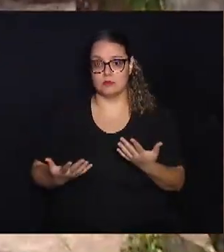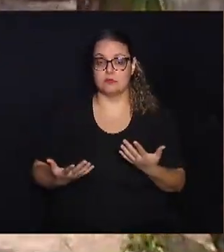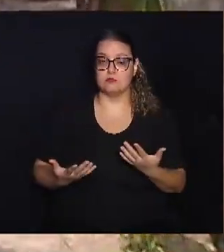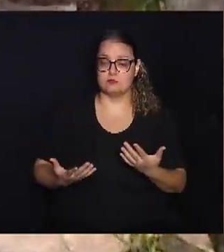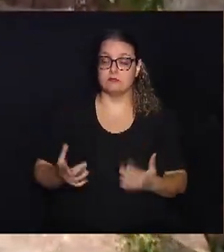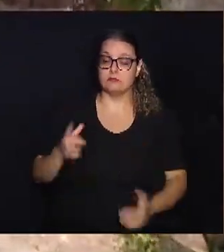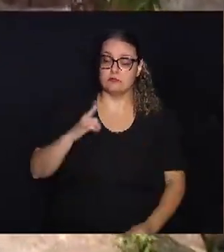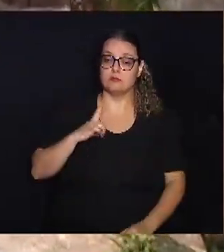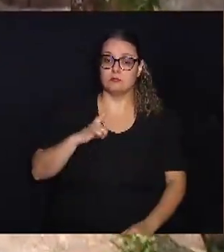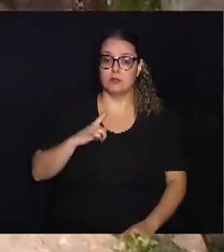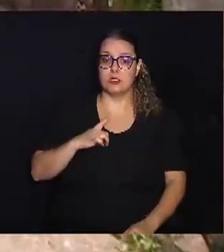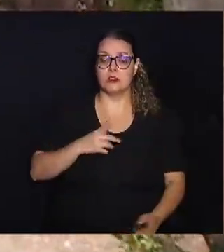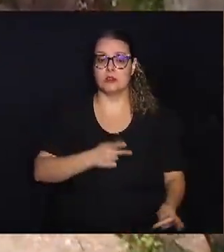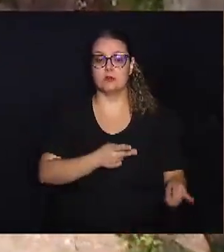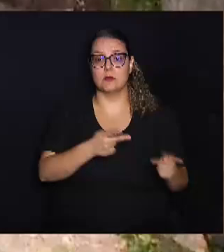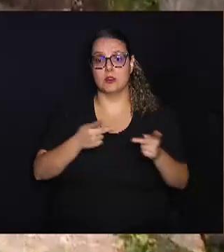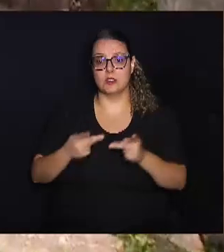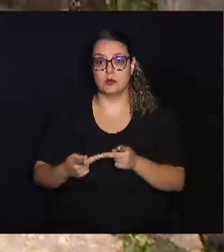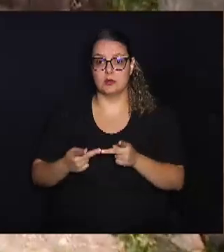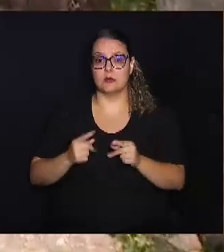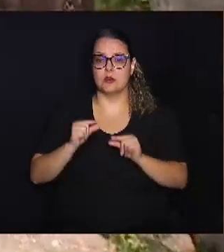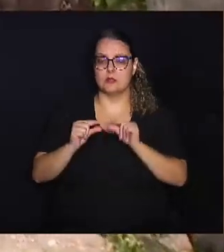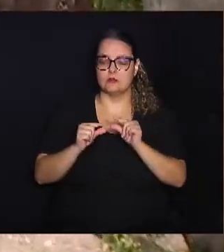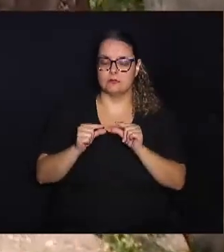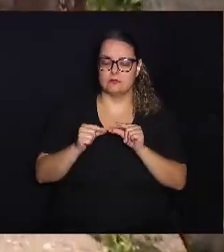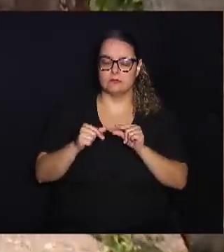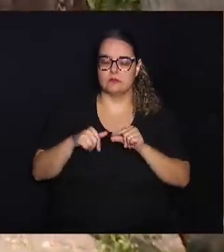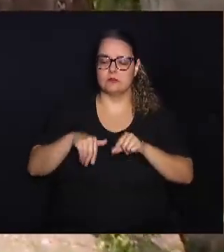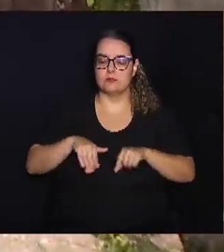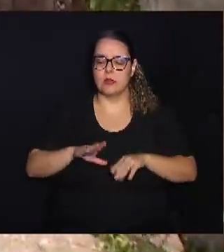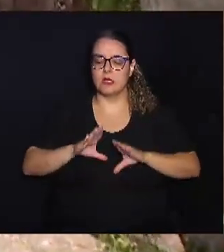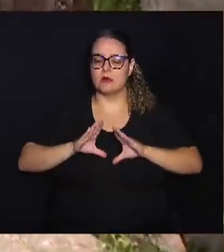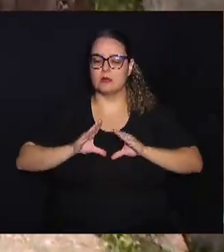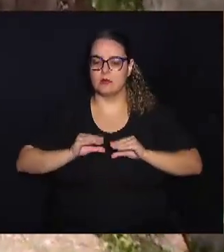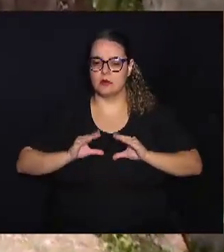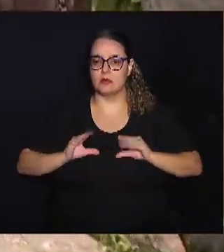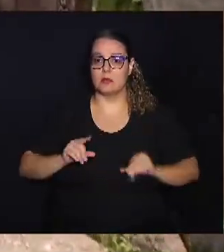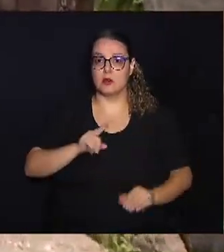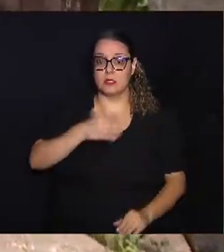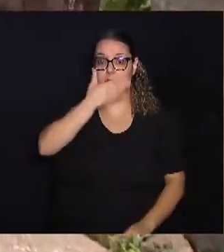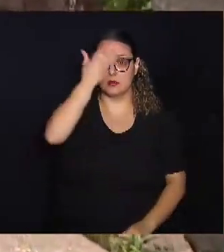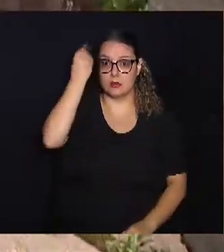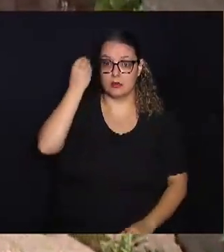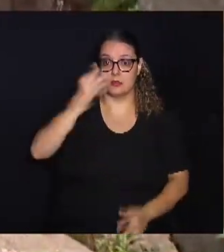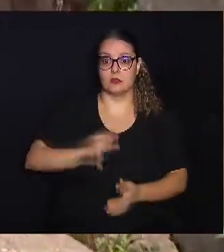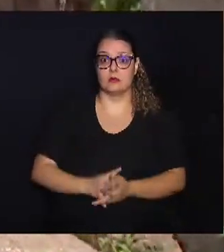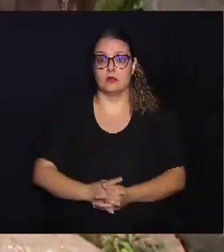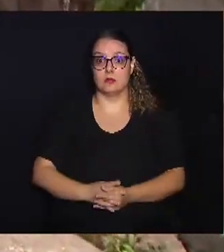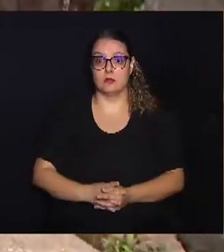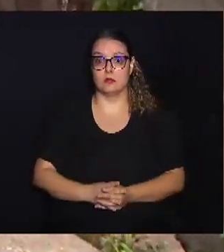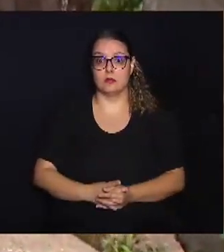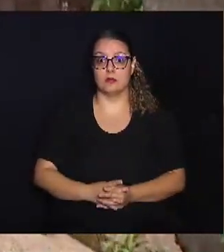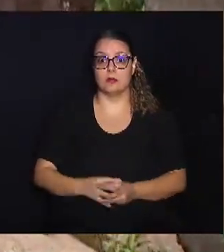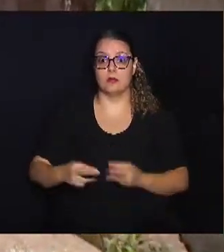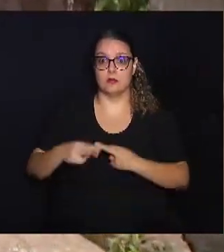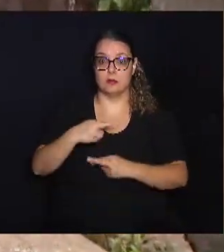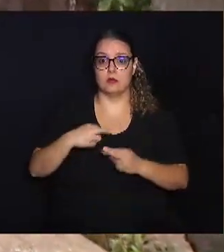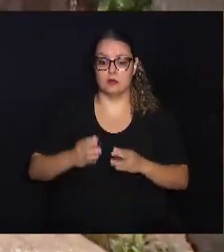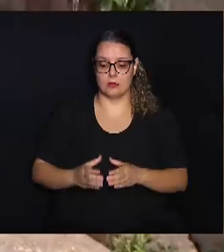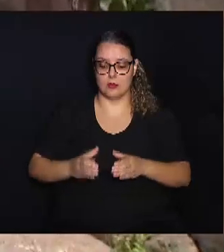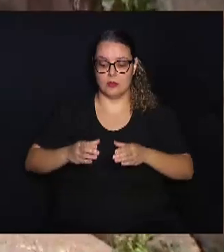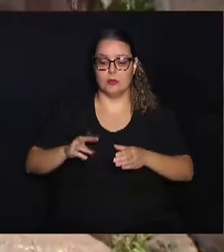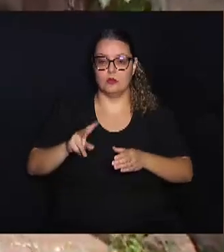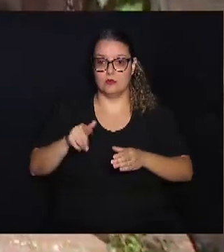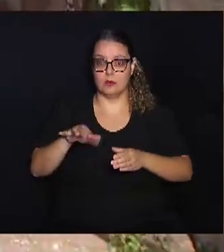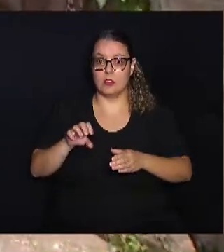tenha aí uma visitação um pouquinho mais aconchegante. E não esqueça da questão aí dos vasos, tá bom, gente?